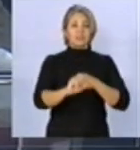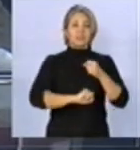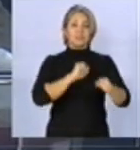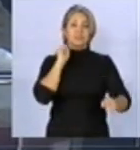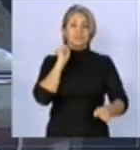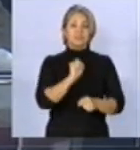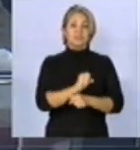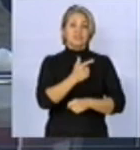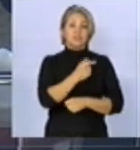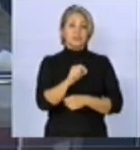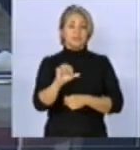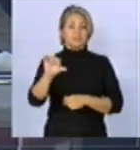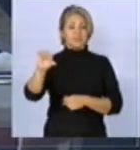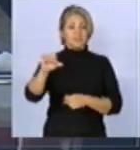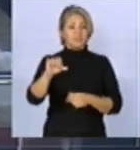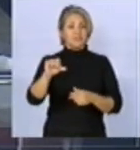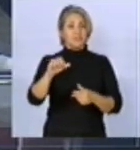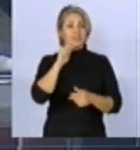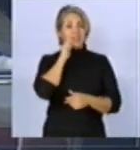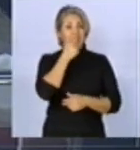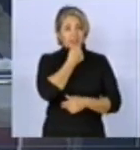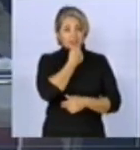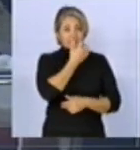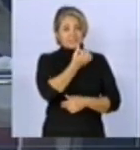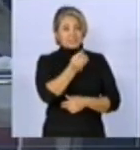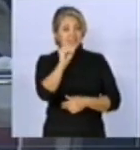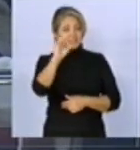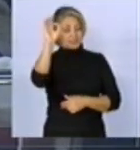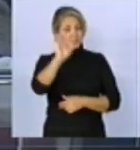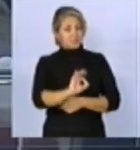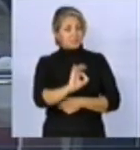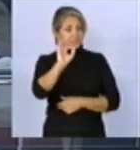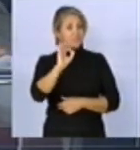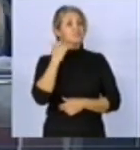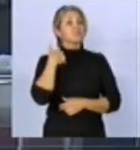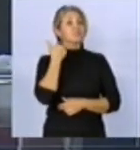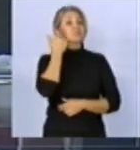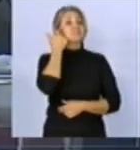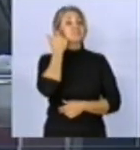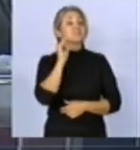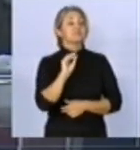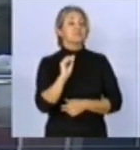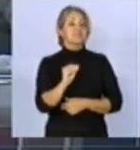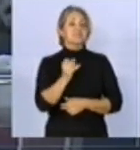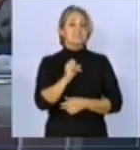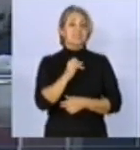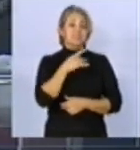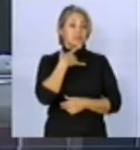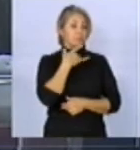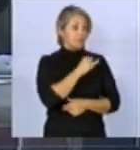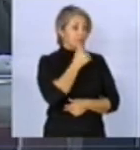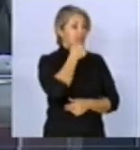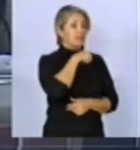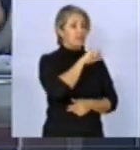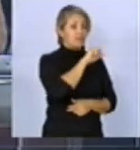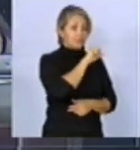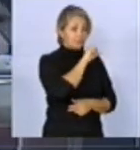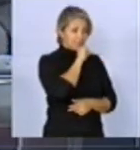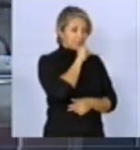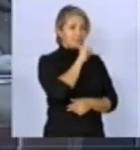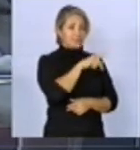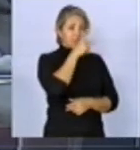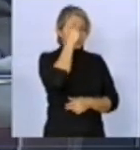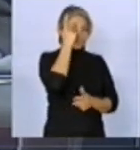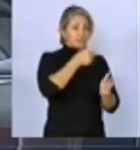2009 é de 45,7 em Alagoas em sessenta por cento nós sabemos o que que a informalidade O que é senão o pai não é mamãe é um